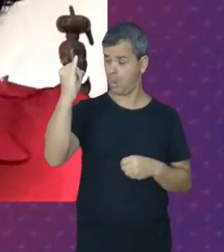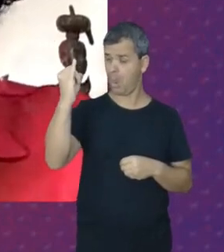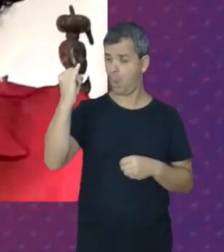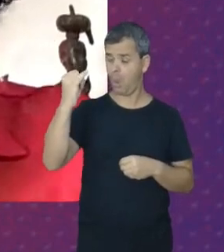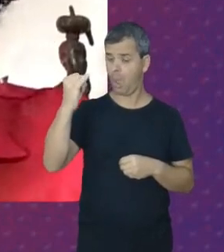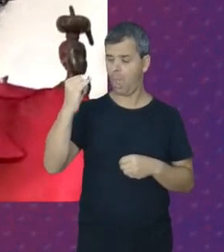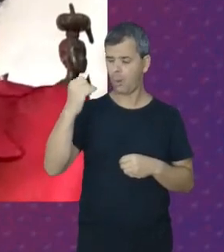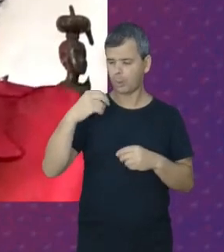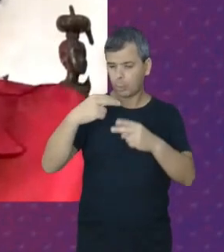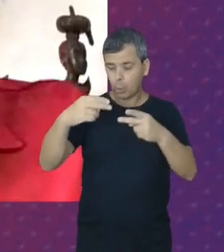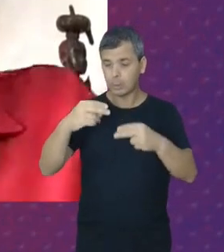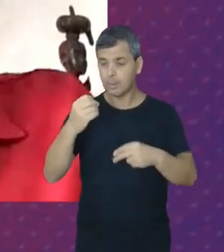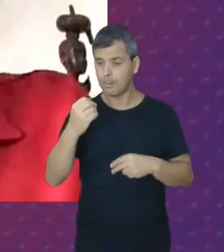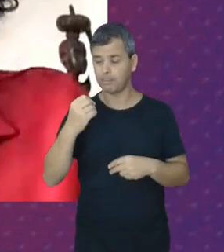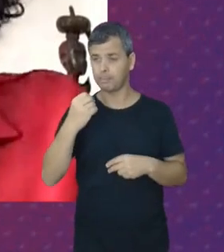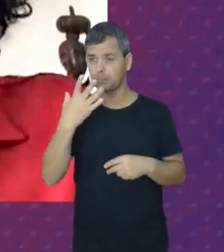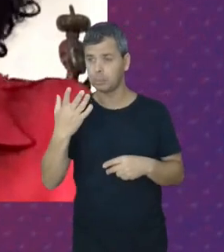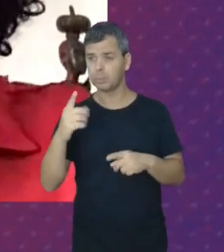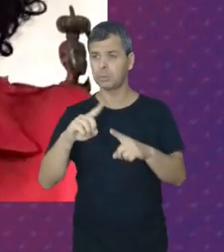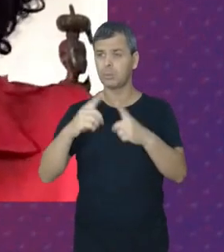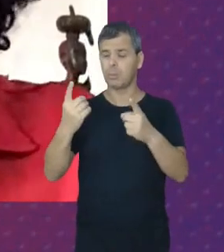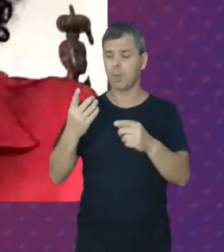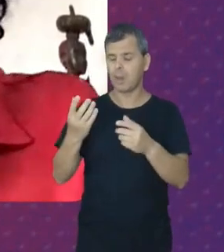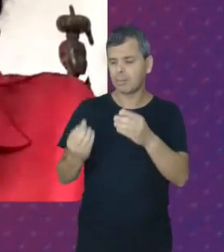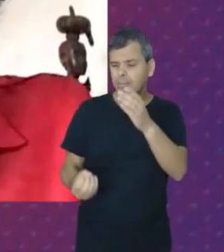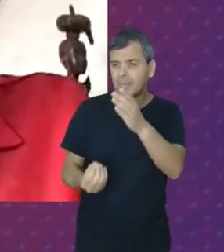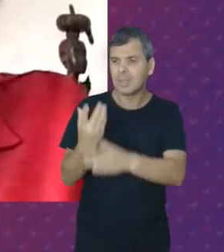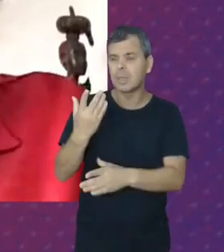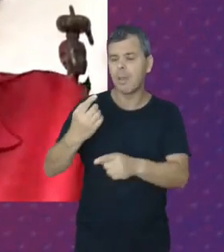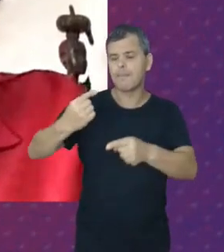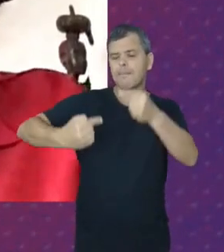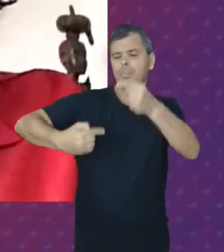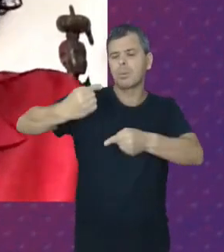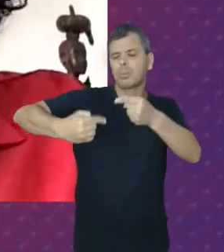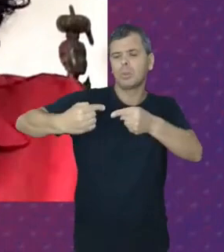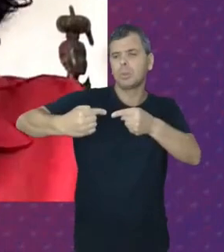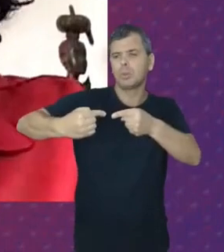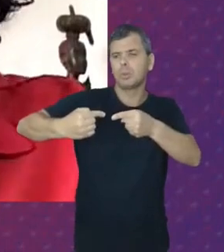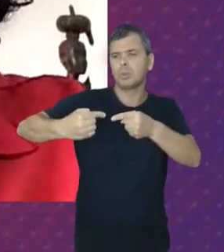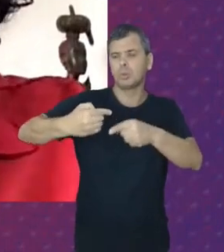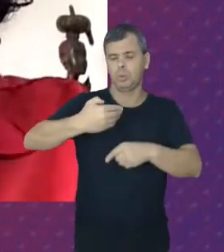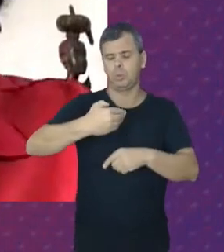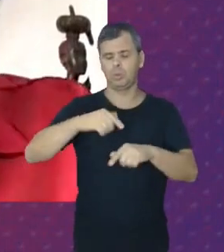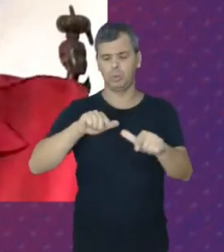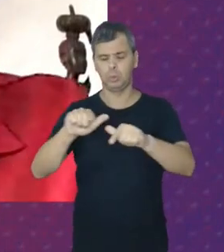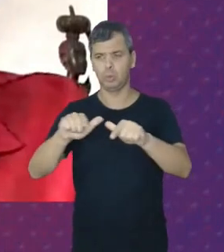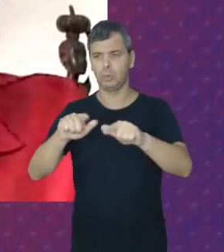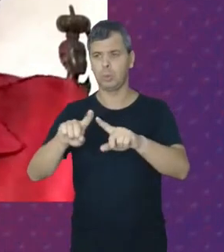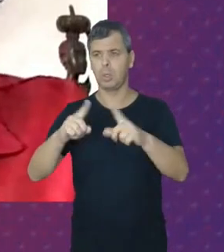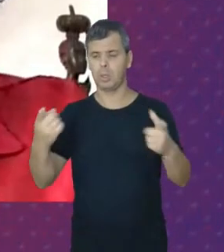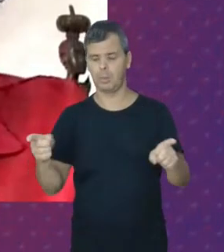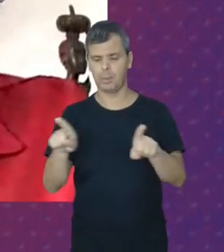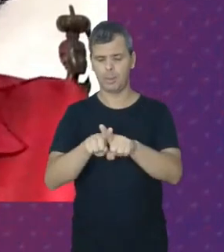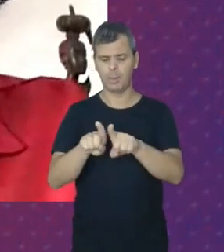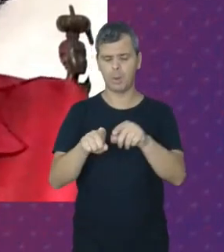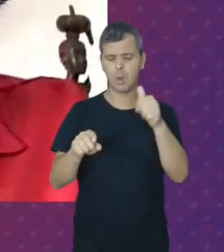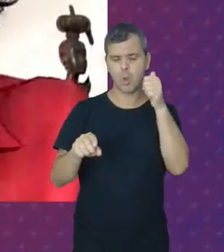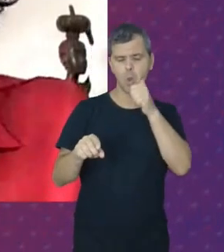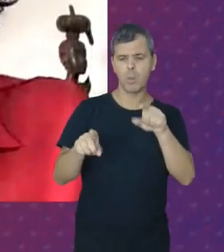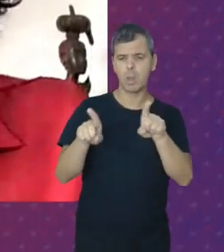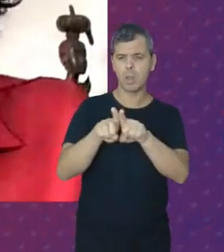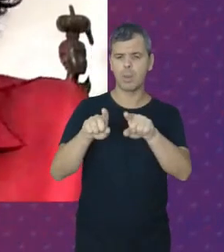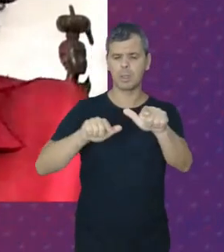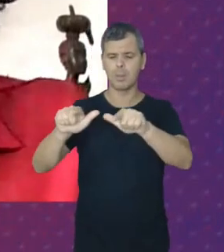elemento Importantíssimo Para implementar As políticas Dos trabalhadores E das trabalhadoras